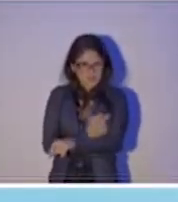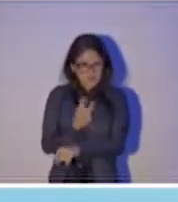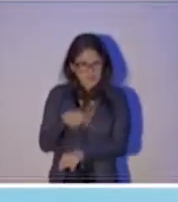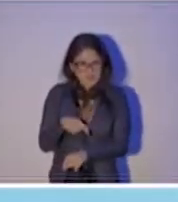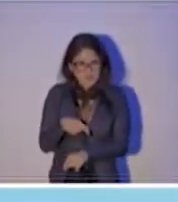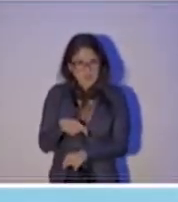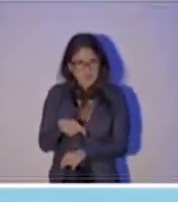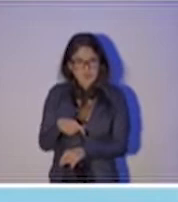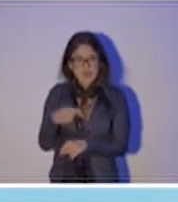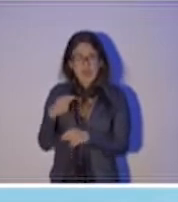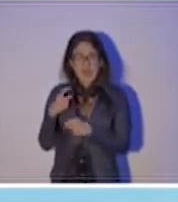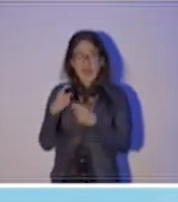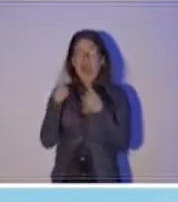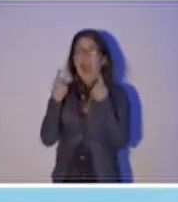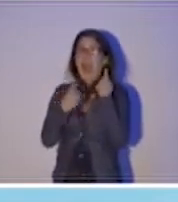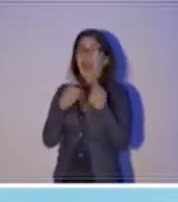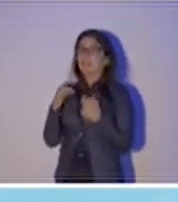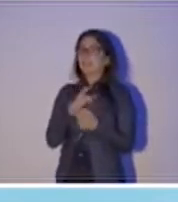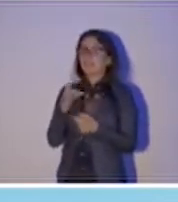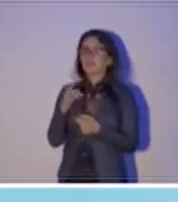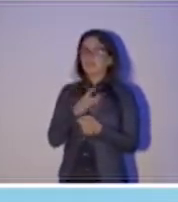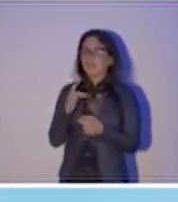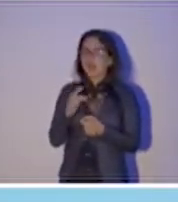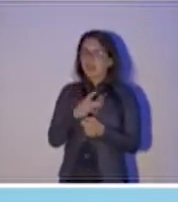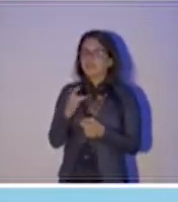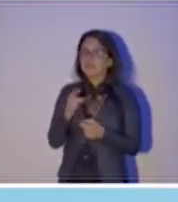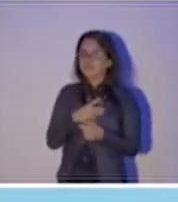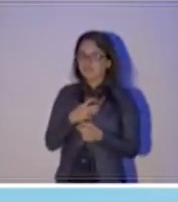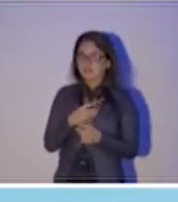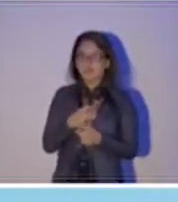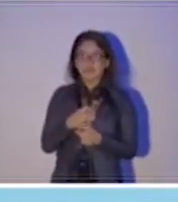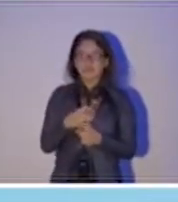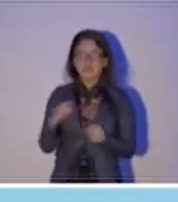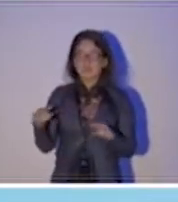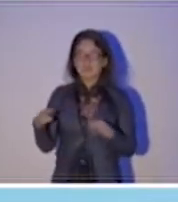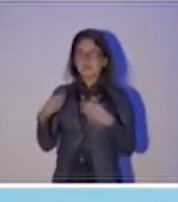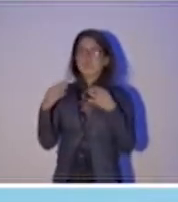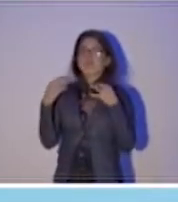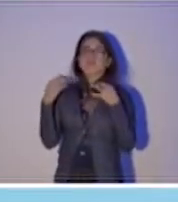pequena dinâmica, envolve 8 movimentos. Tô brincando.